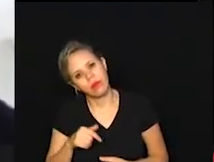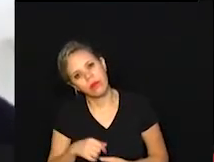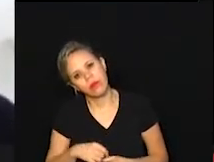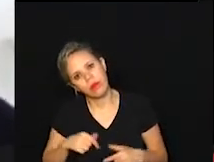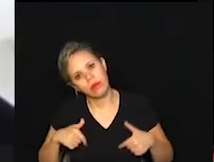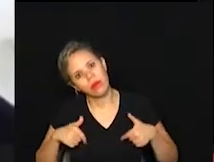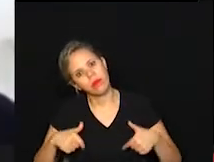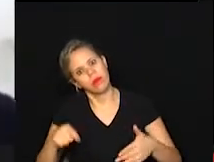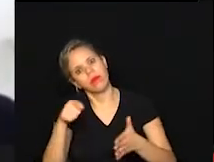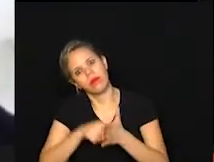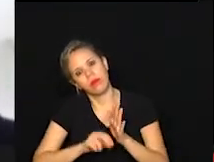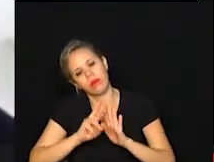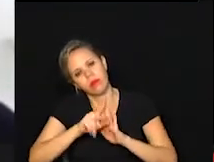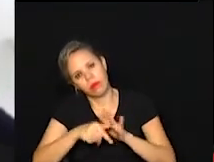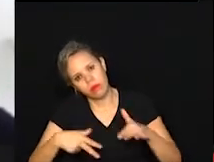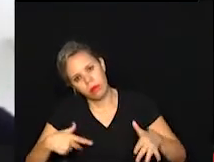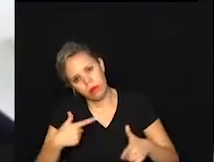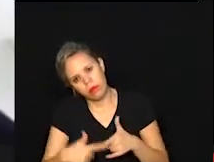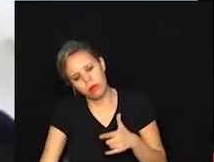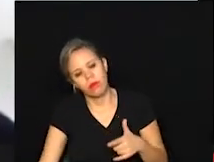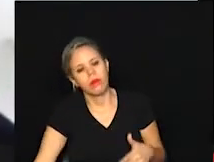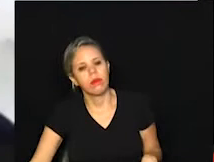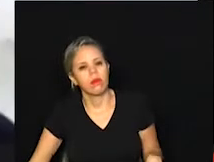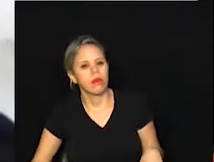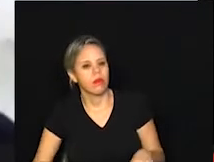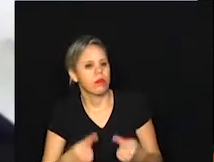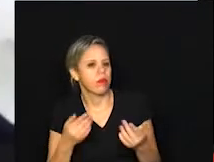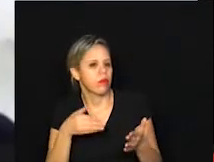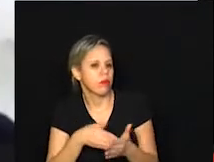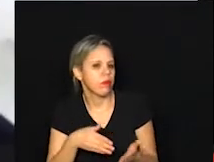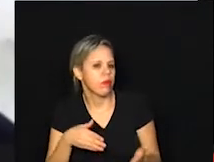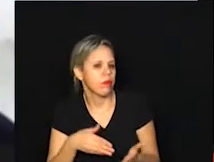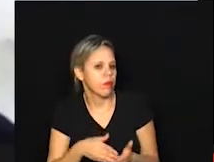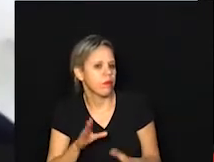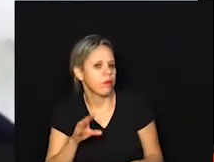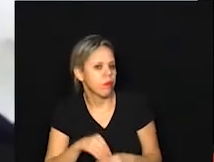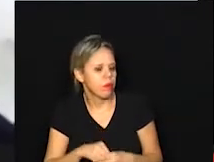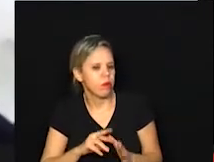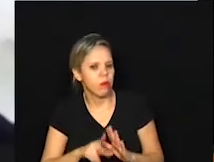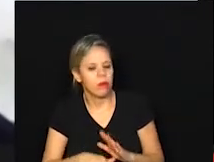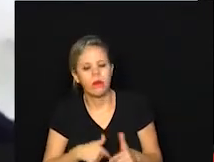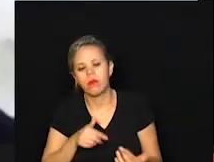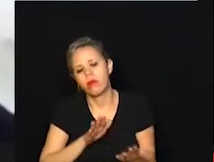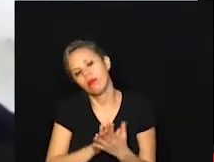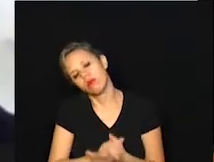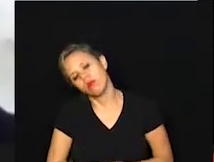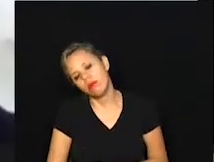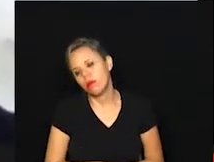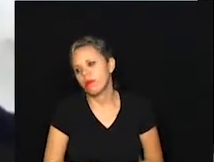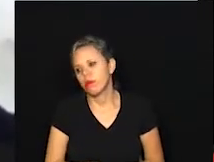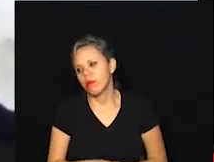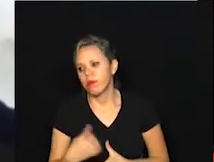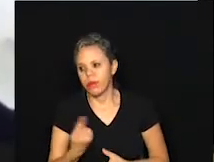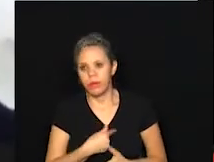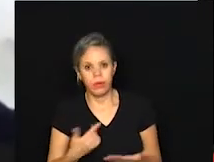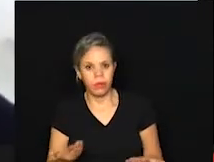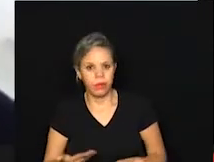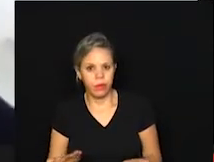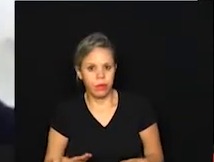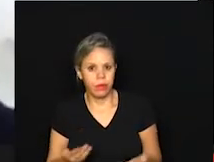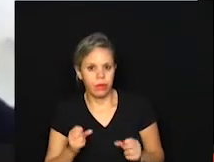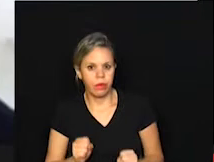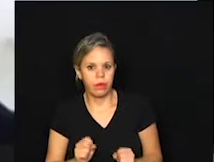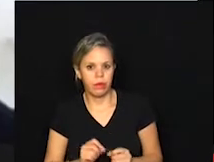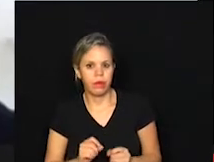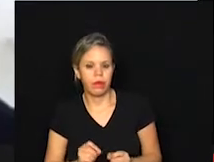enfrentou assim vários desafios ali dentro, teve vários enfrentamentos, e que a gente hoje até pode